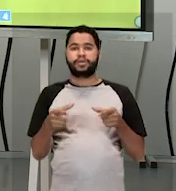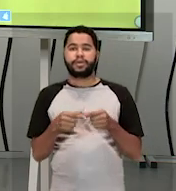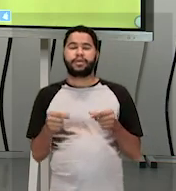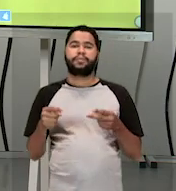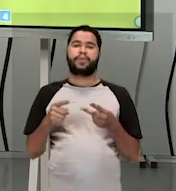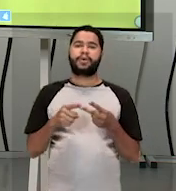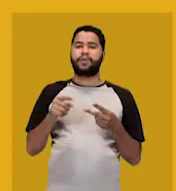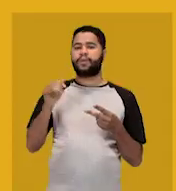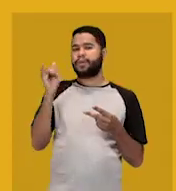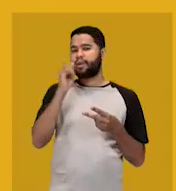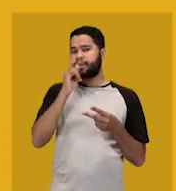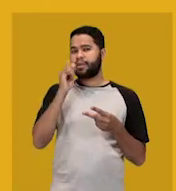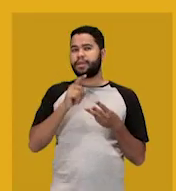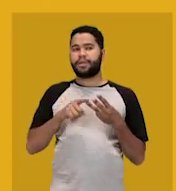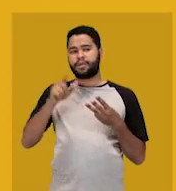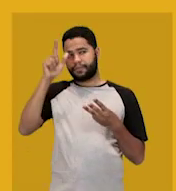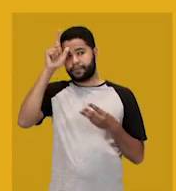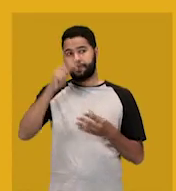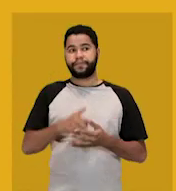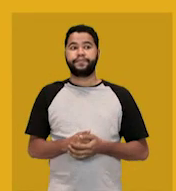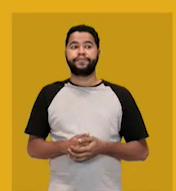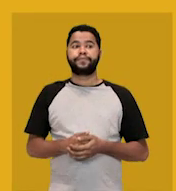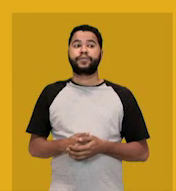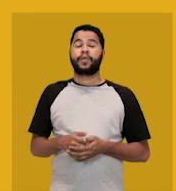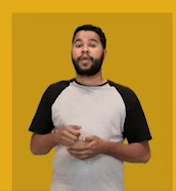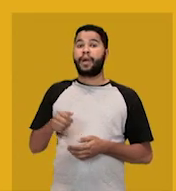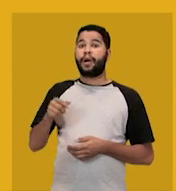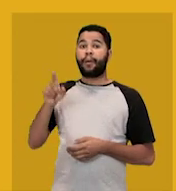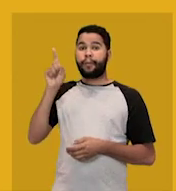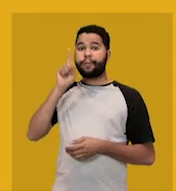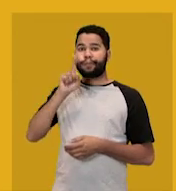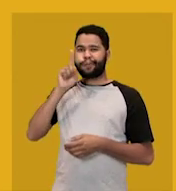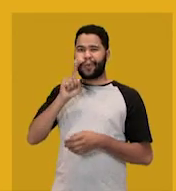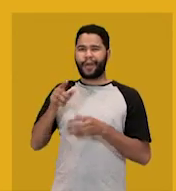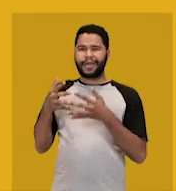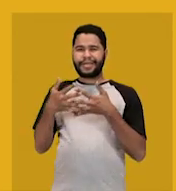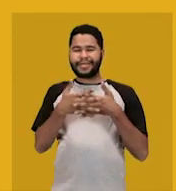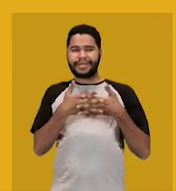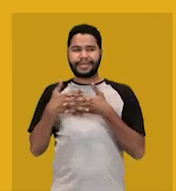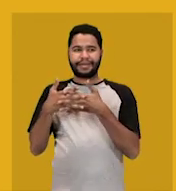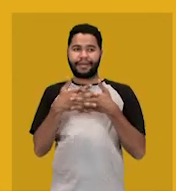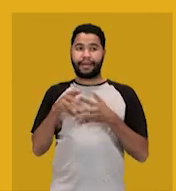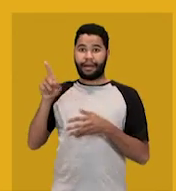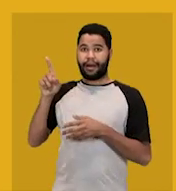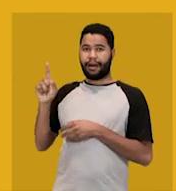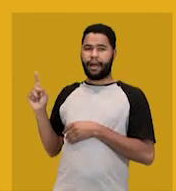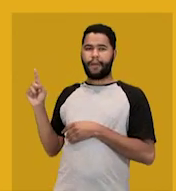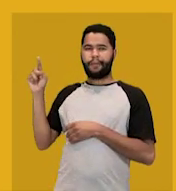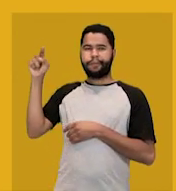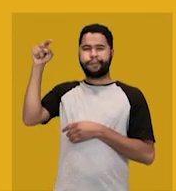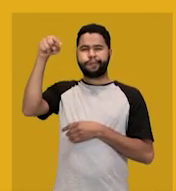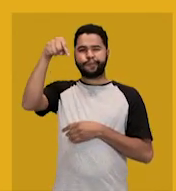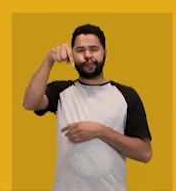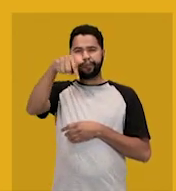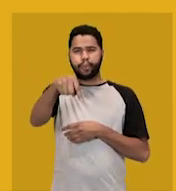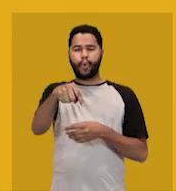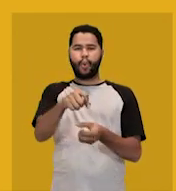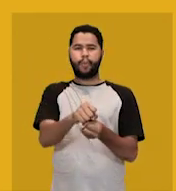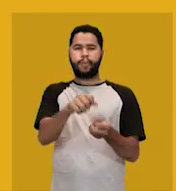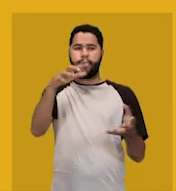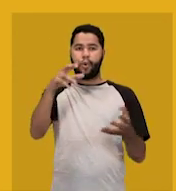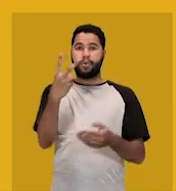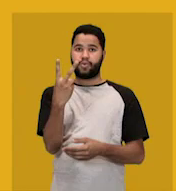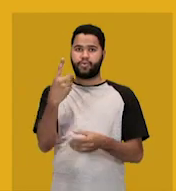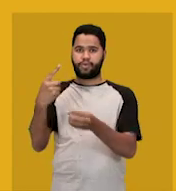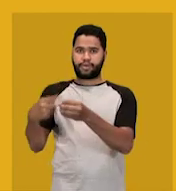Estados Unidos atiram bombas atômicas nas cidades de Hiroshima e Nagasaki, nas cidades japonesas de Hiroshima e